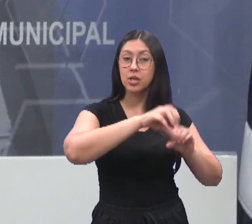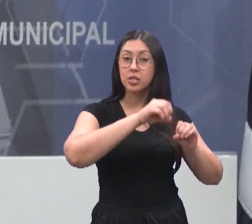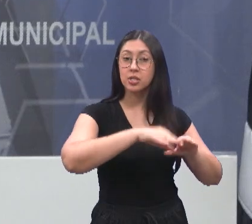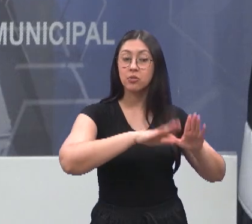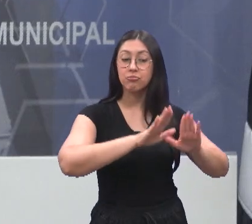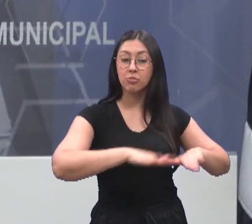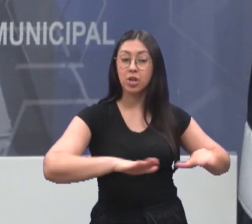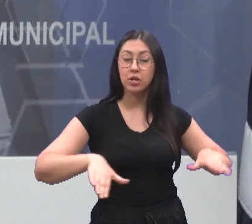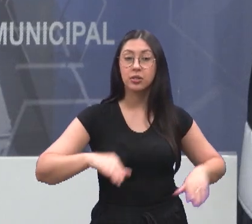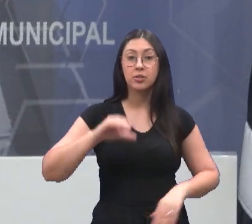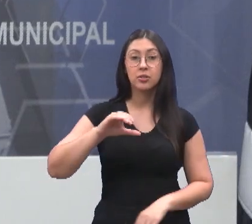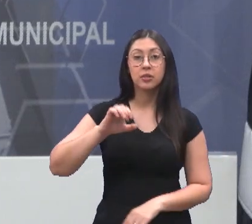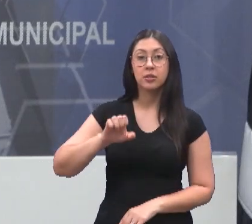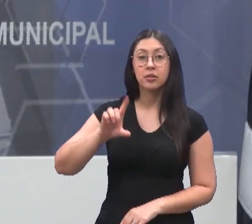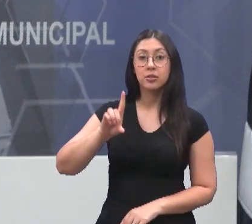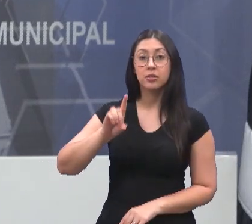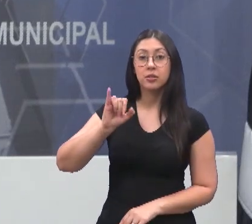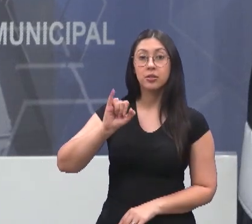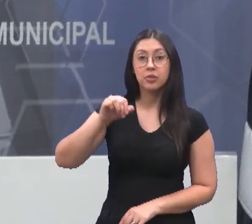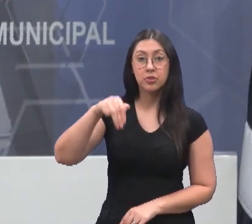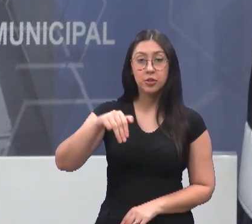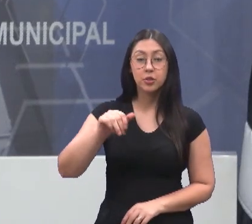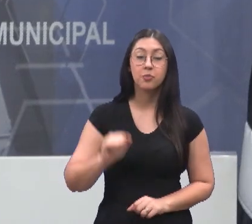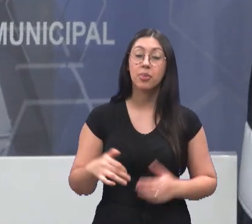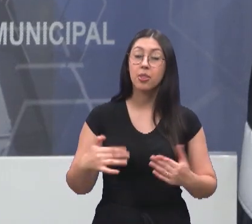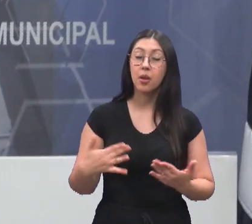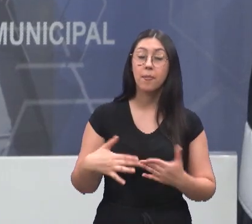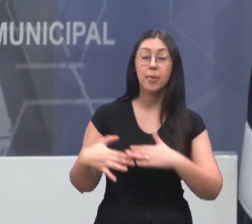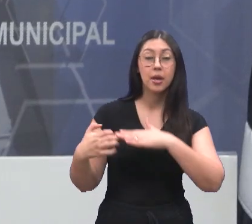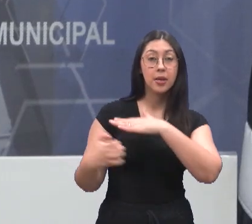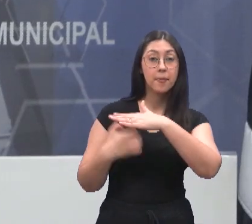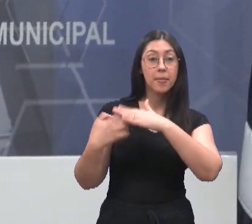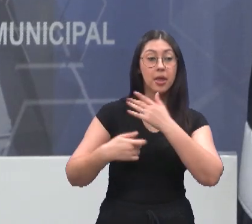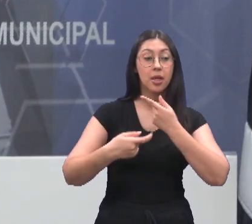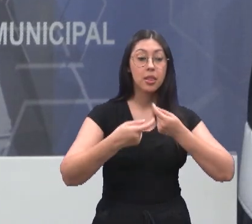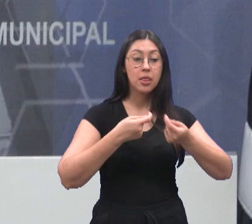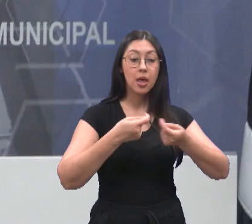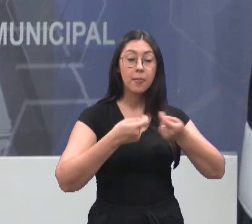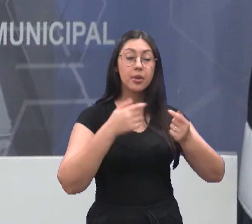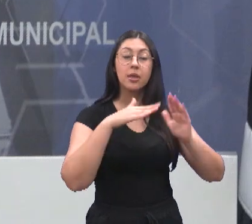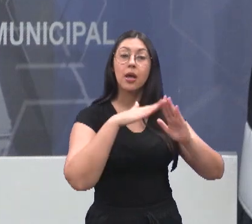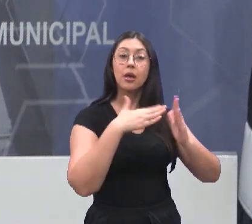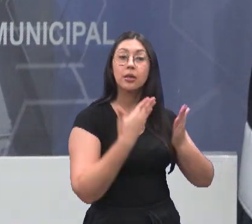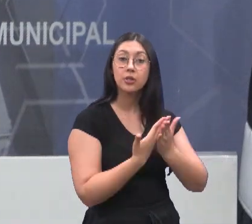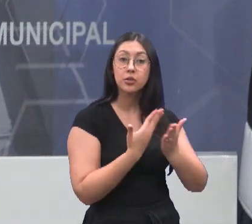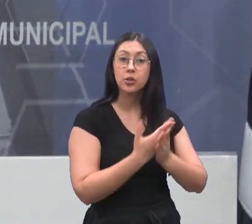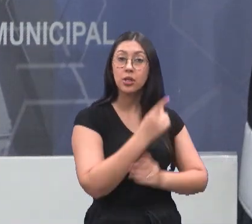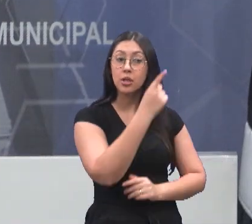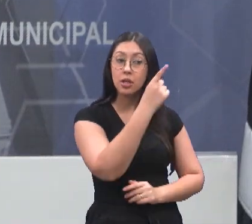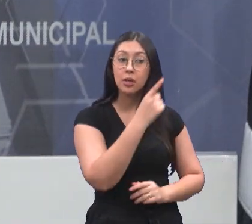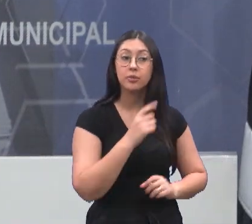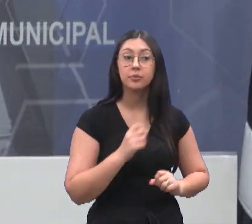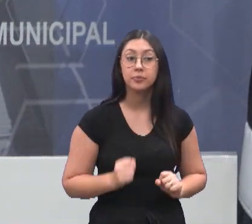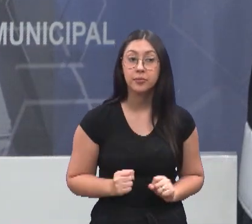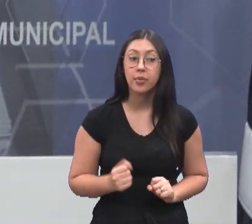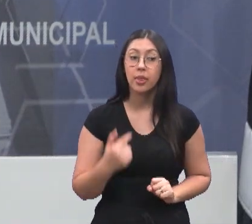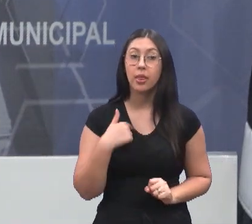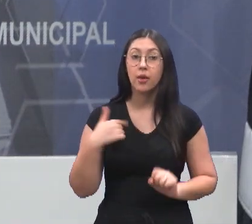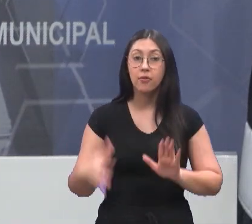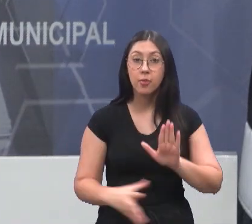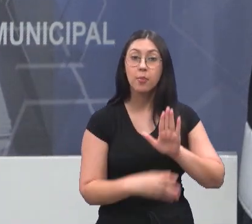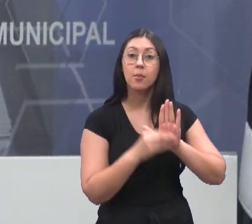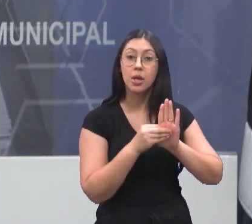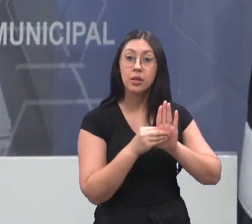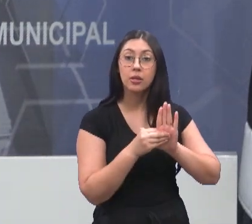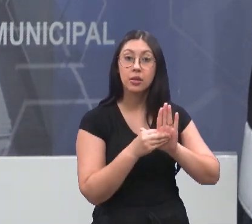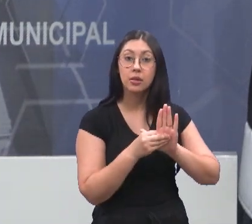para que a ABRAP possa administrar o CEDIM lá do alto da Vila Paiva. Eu fiz uma emenda e coloquei no projeto